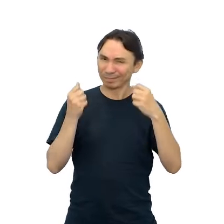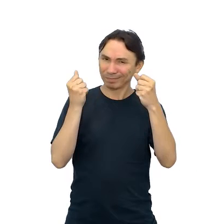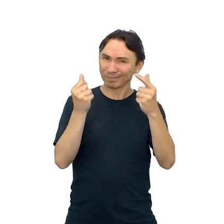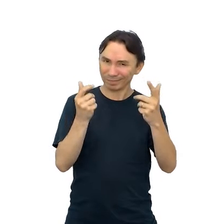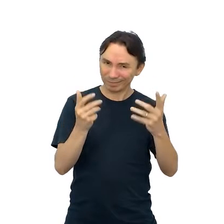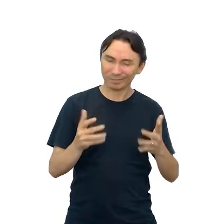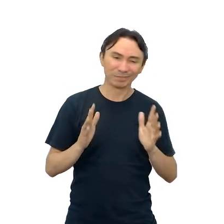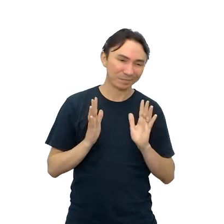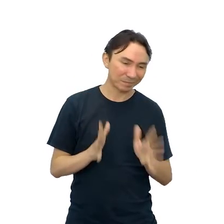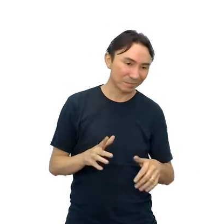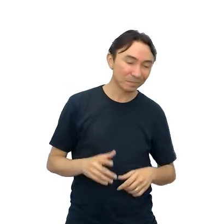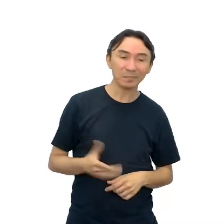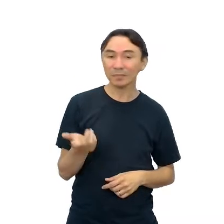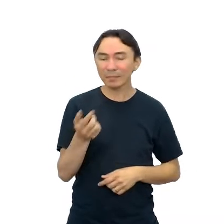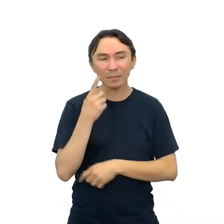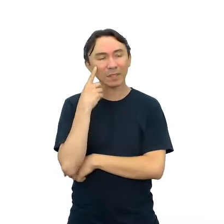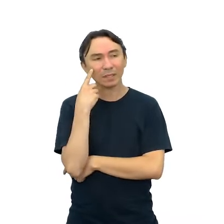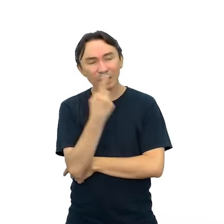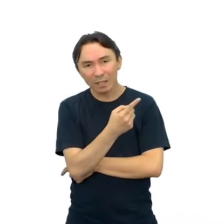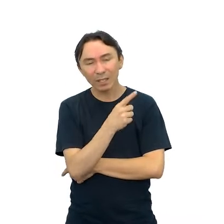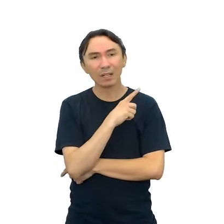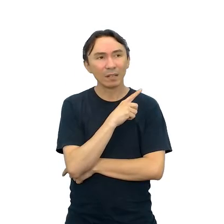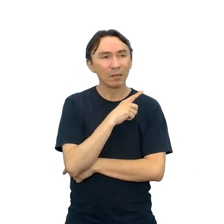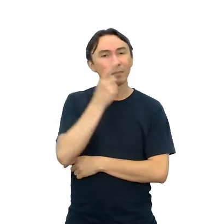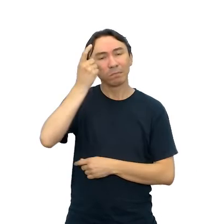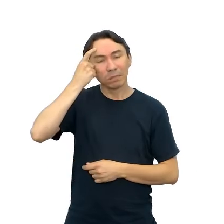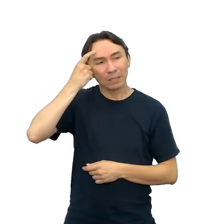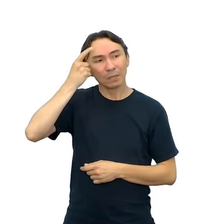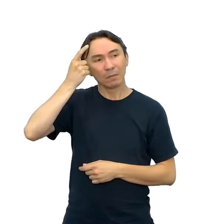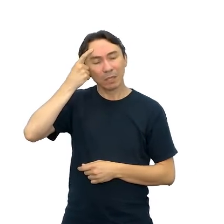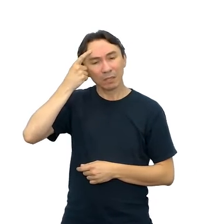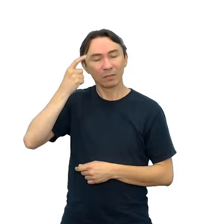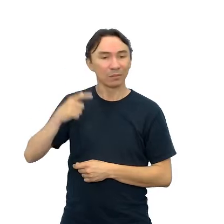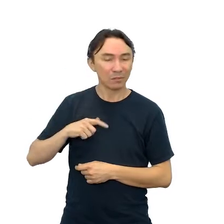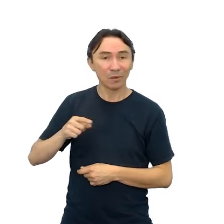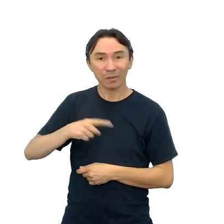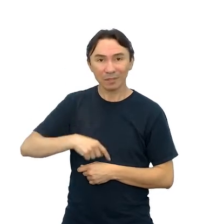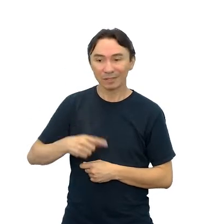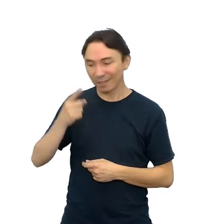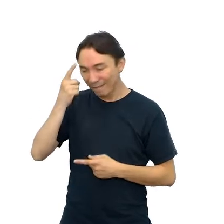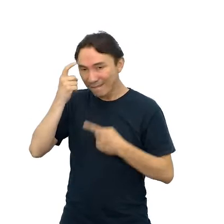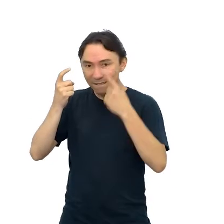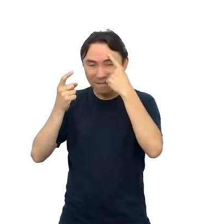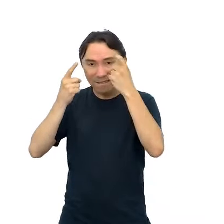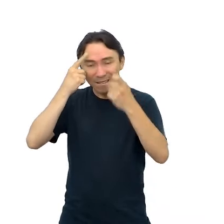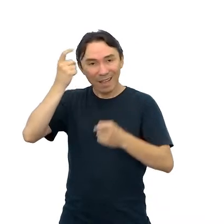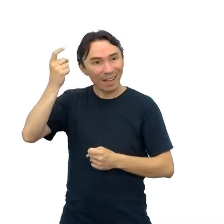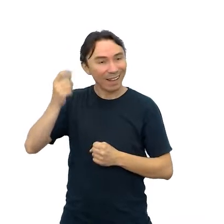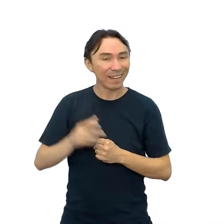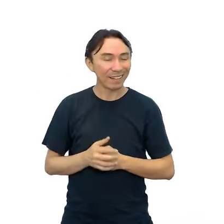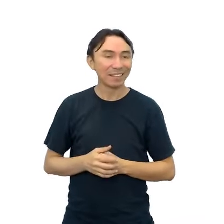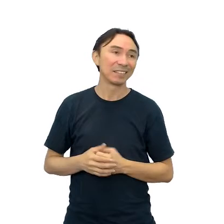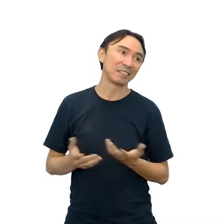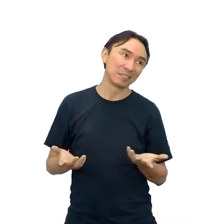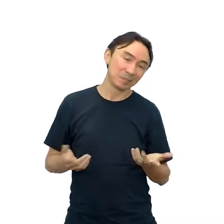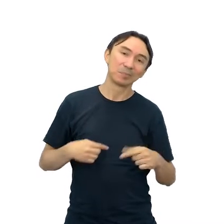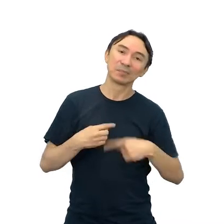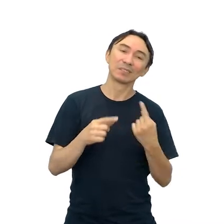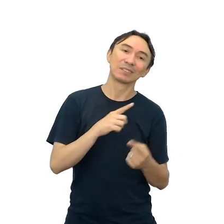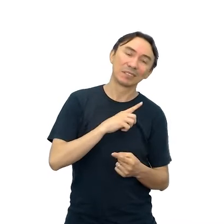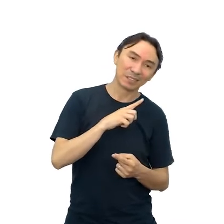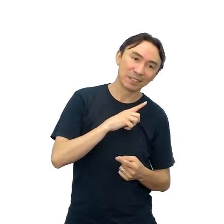começamos a ter as ideias e pensamentos, e essa ideia e pensamento, ela forma uma imagem